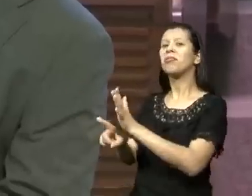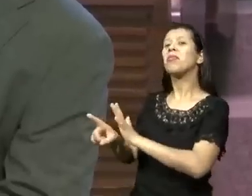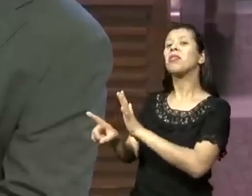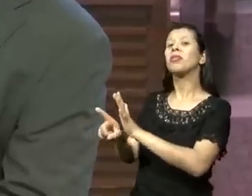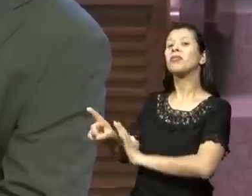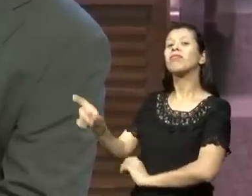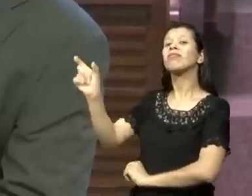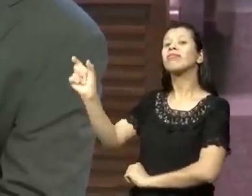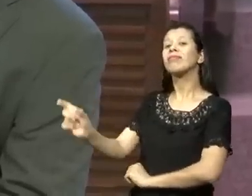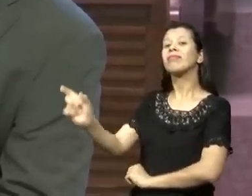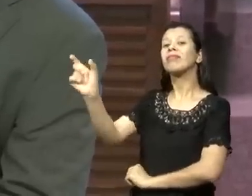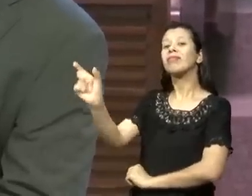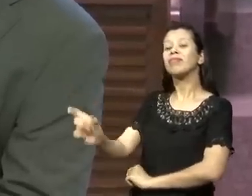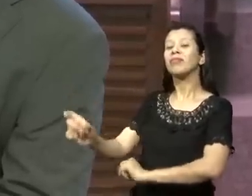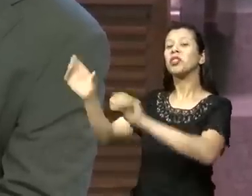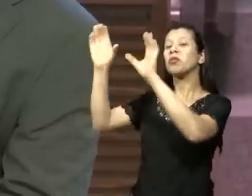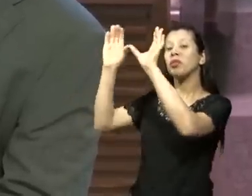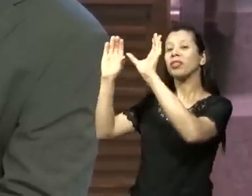talvez